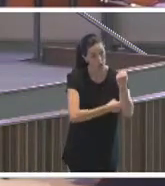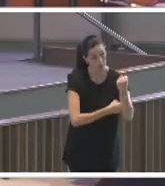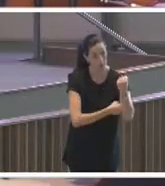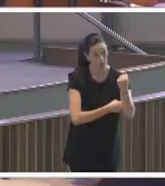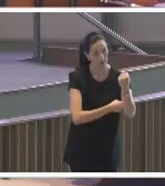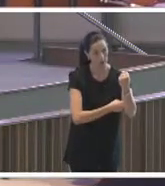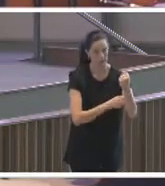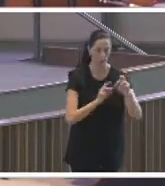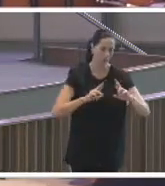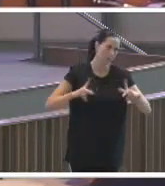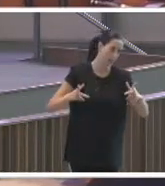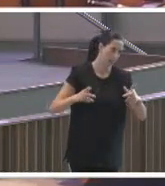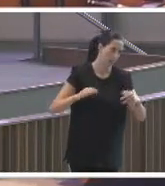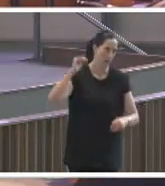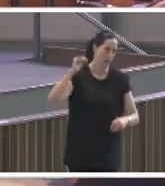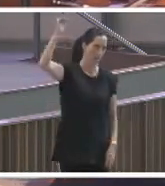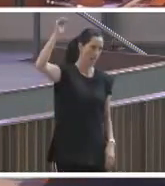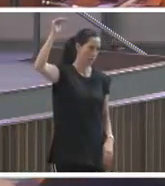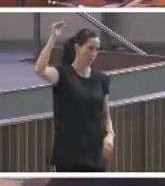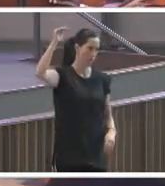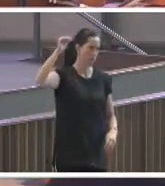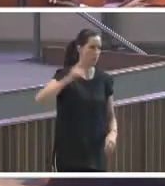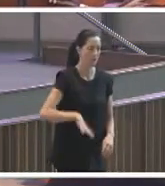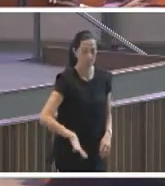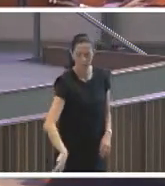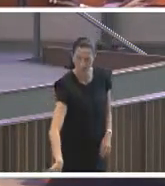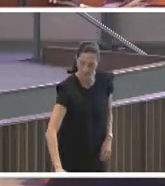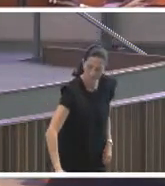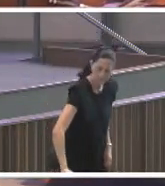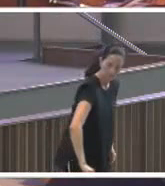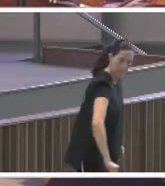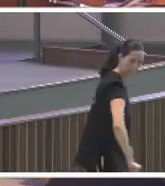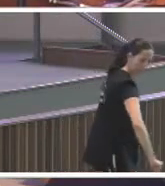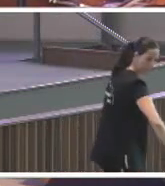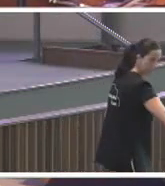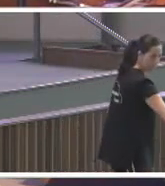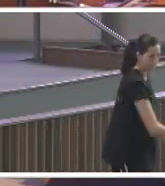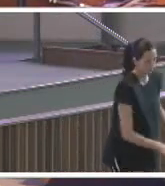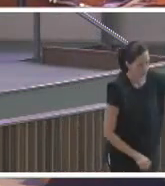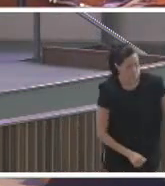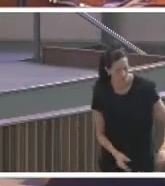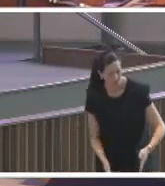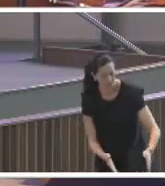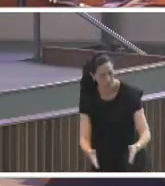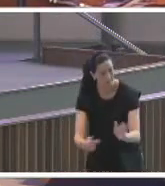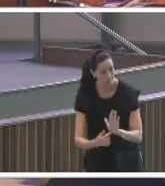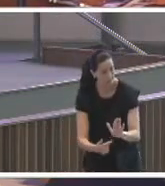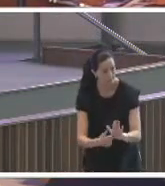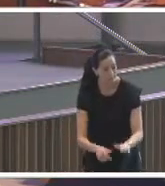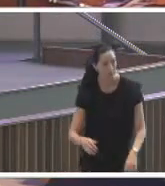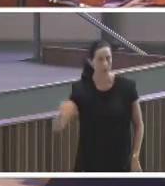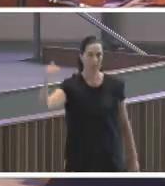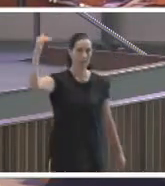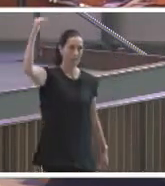é diferente. A gente pega pela mão, leva para cá, leva para lá. Quando eles ficam